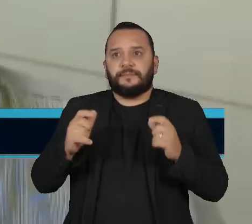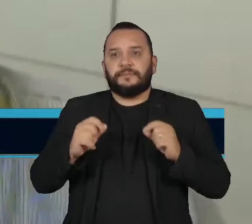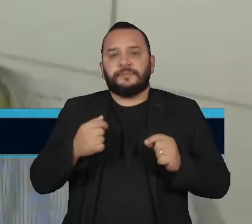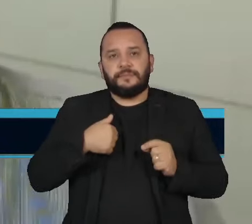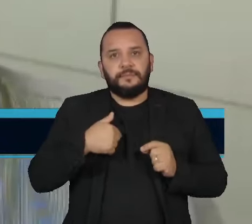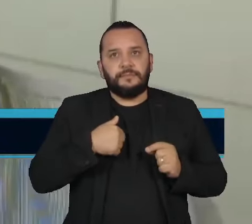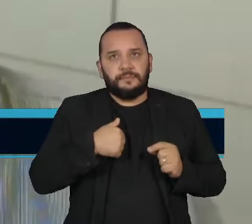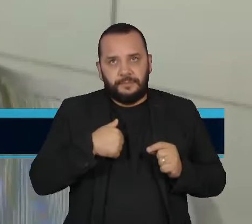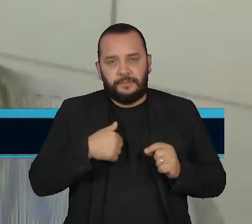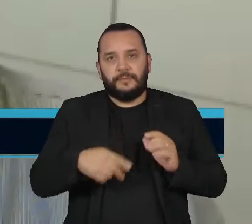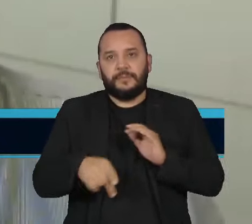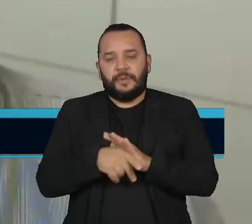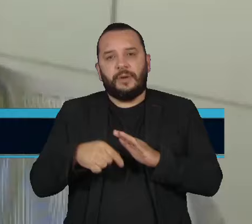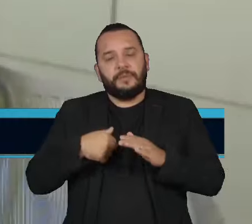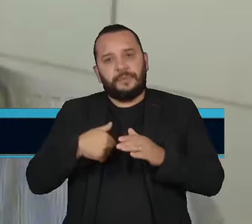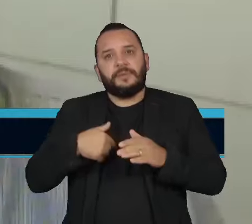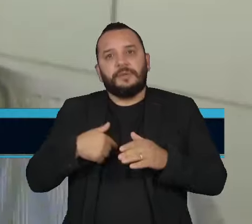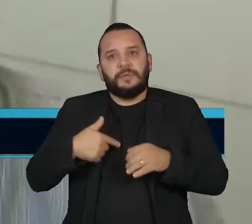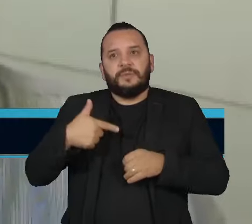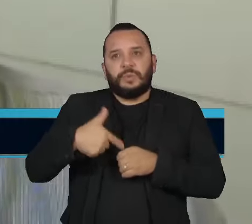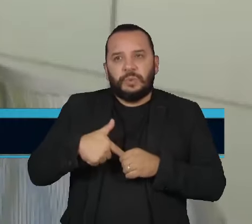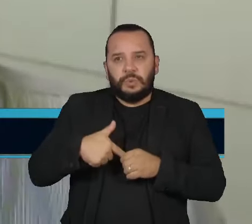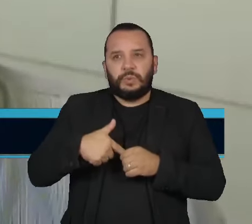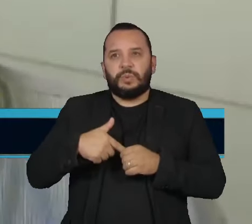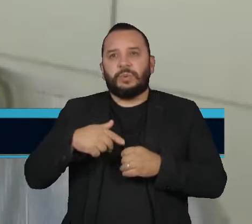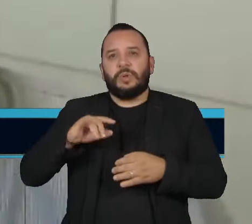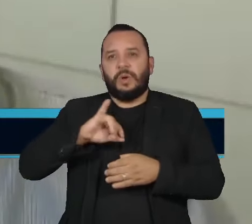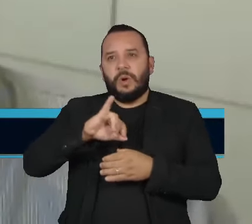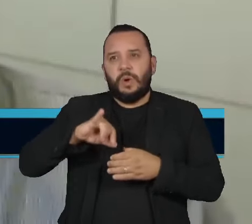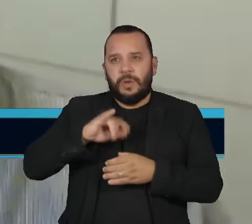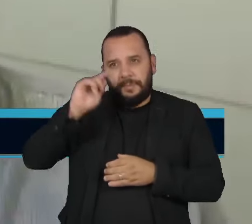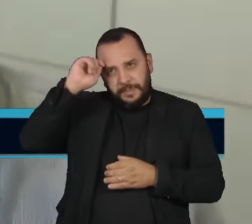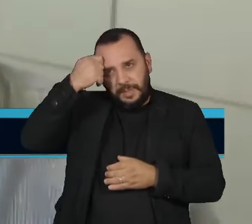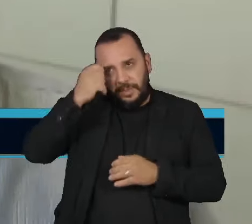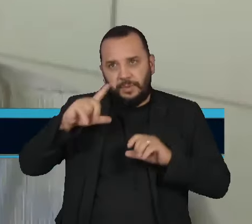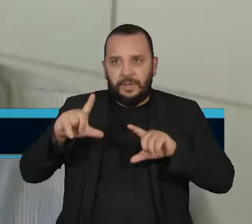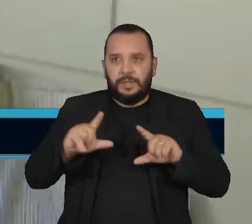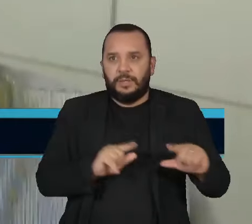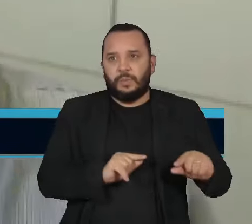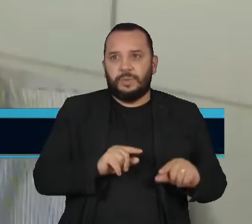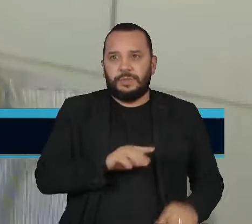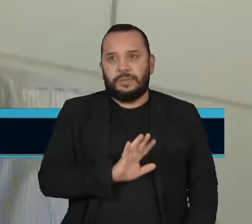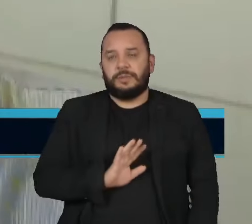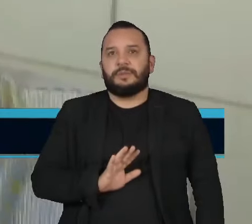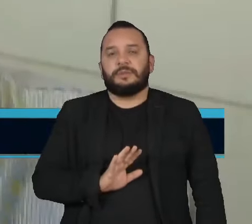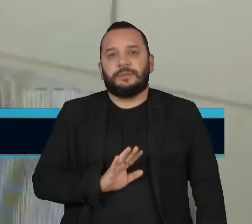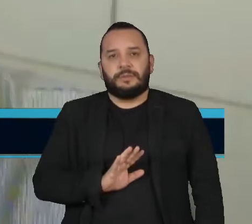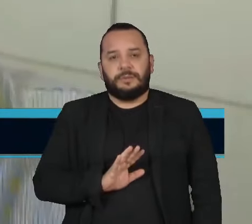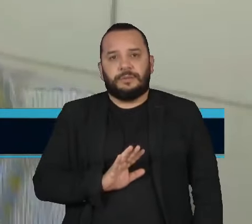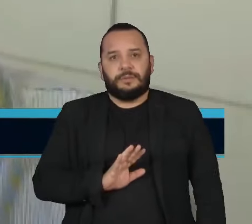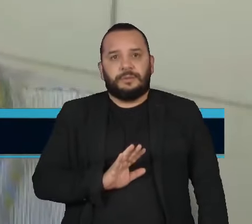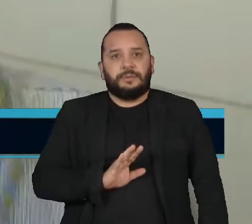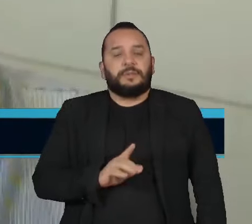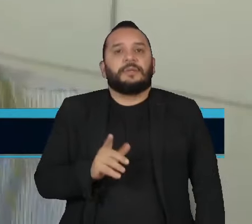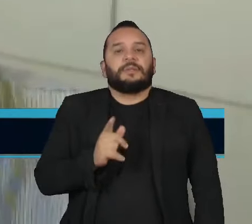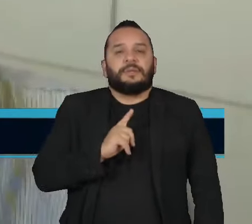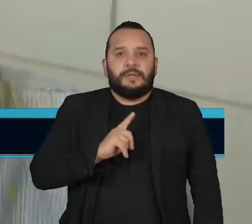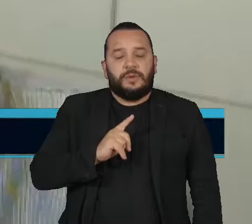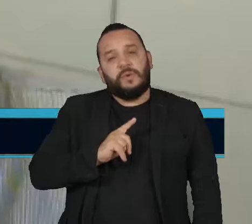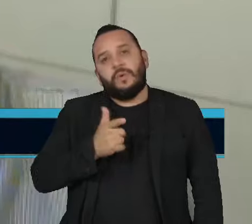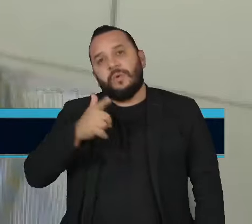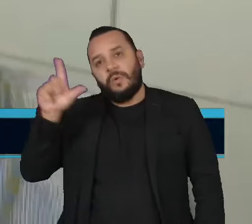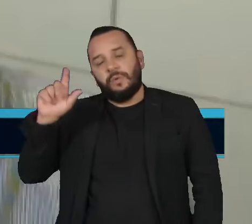eh fósseis E com isso eh procurar que as chamadas fontes